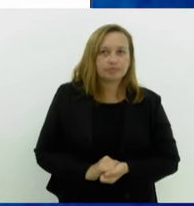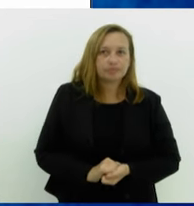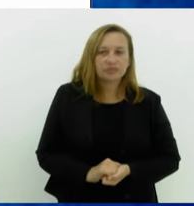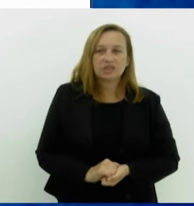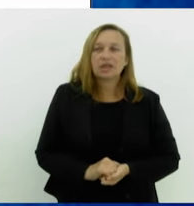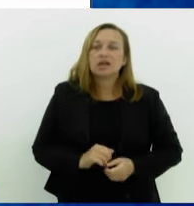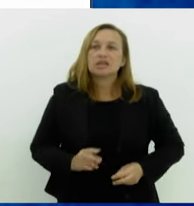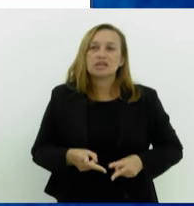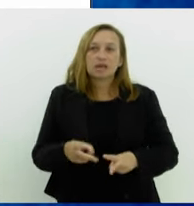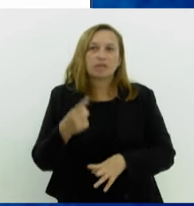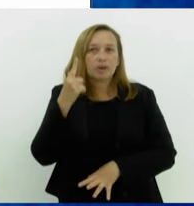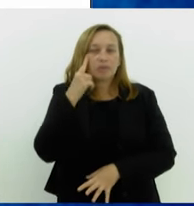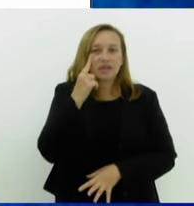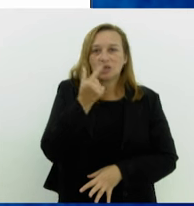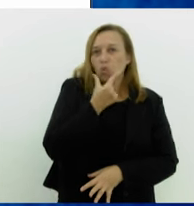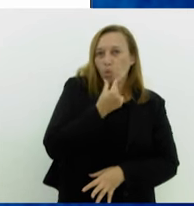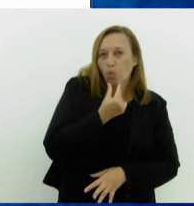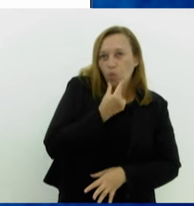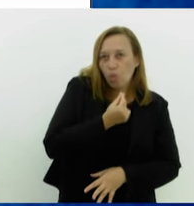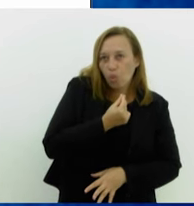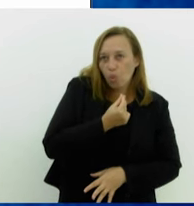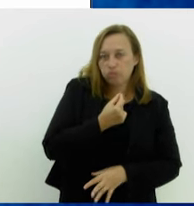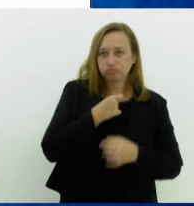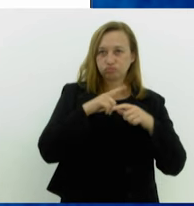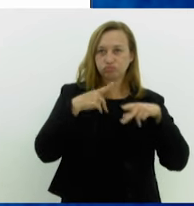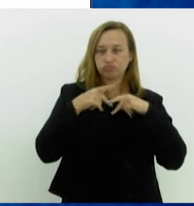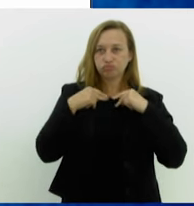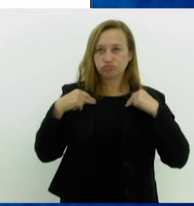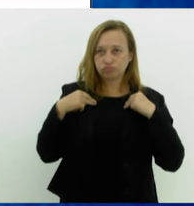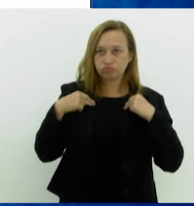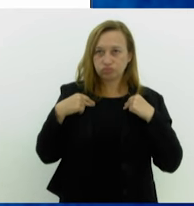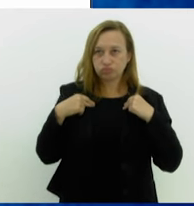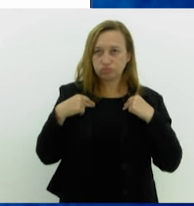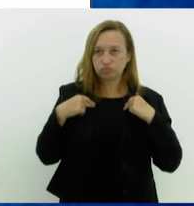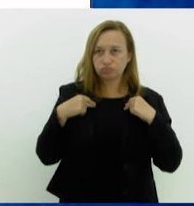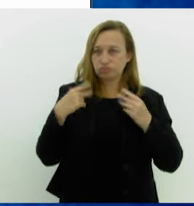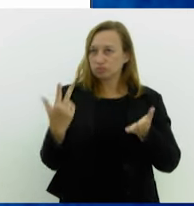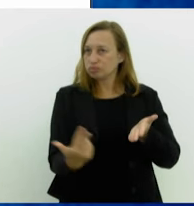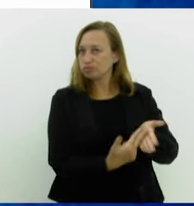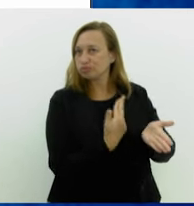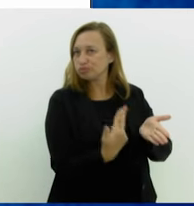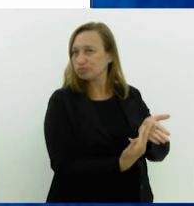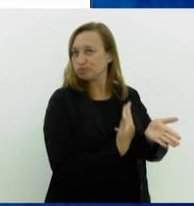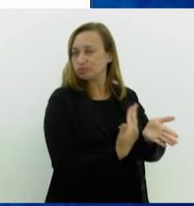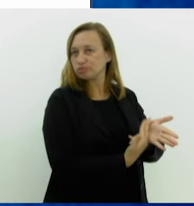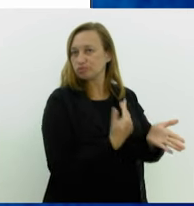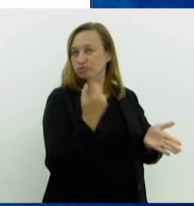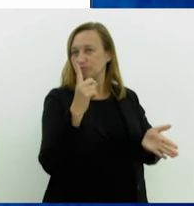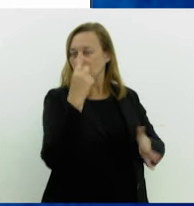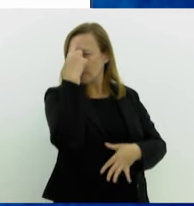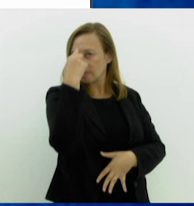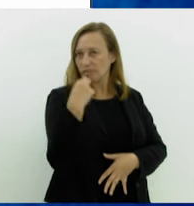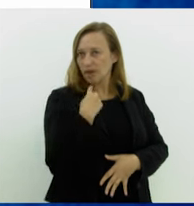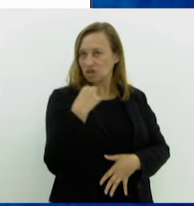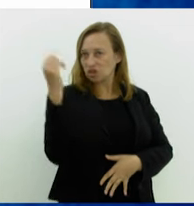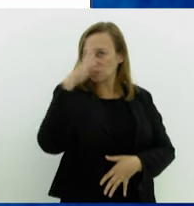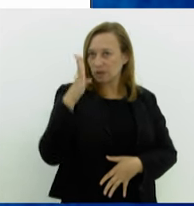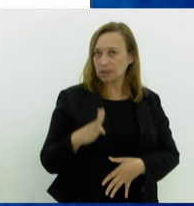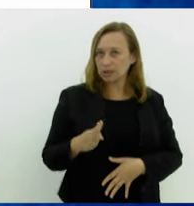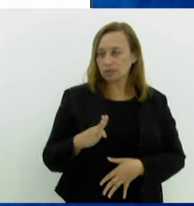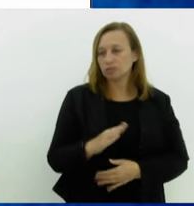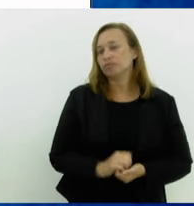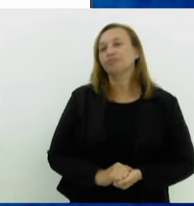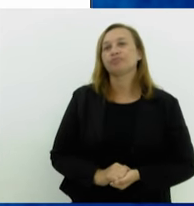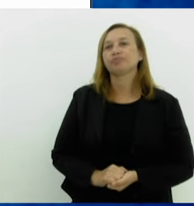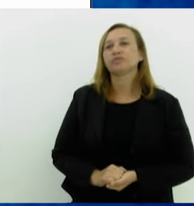muita gente pensa no homem engravatado na capa da revista não é essa cara do empreendedorismo brasileiro o empreendedorismo